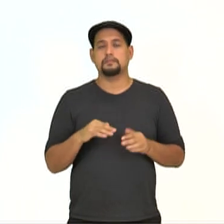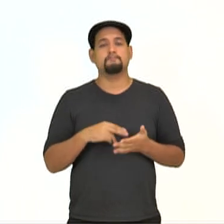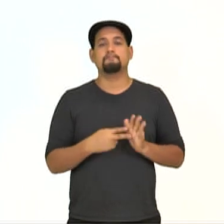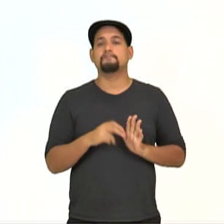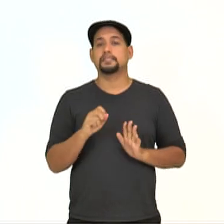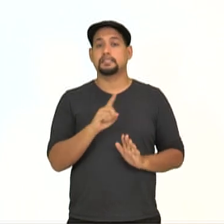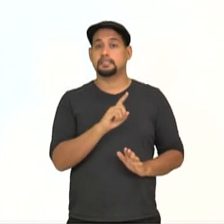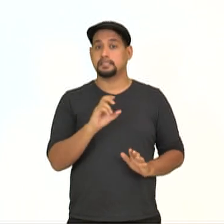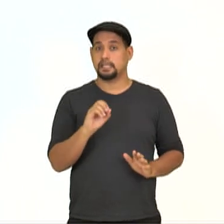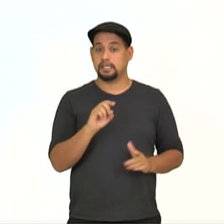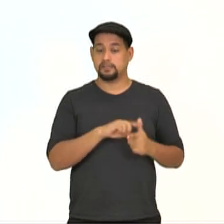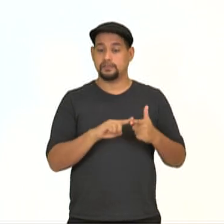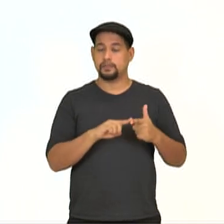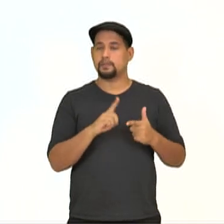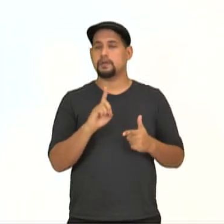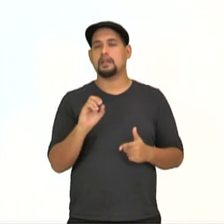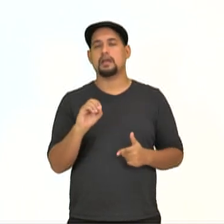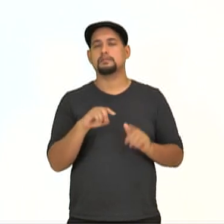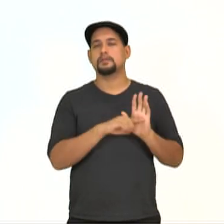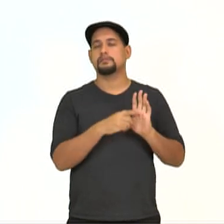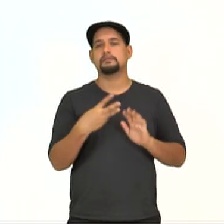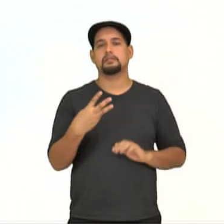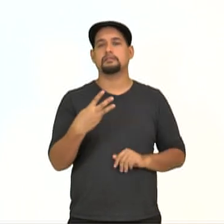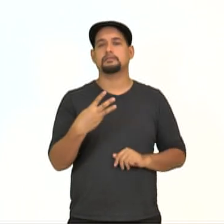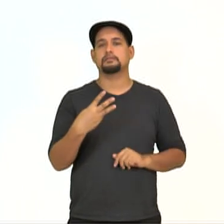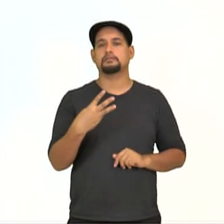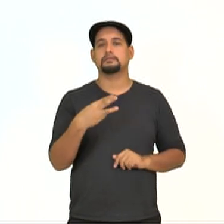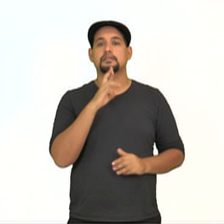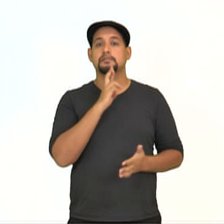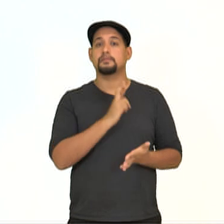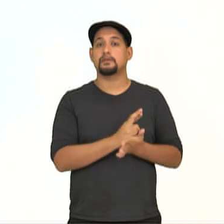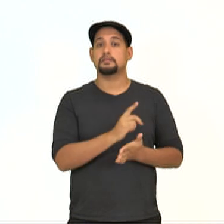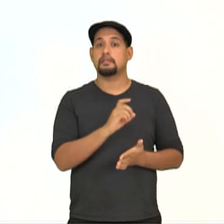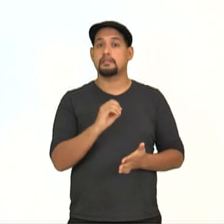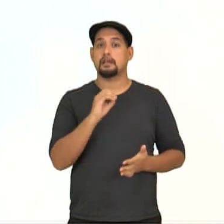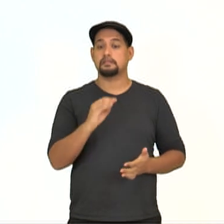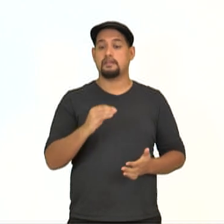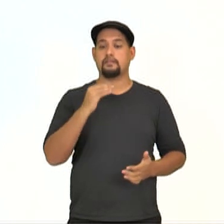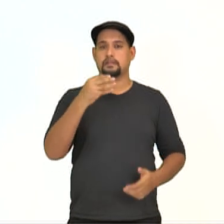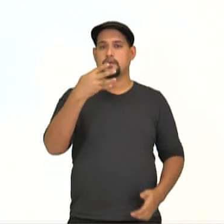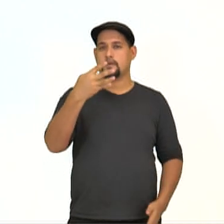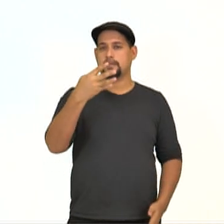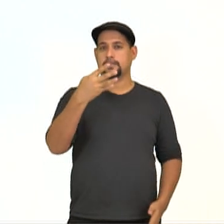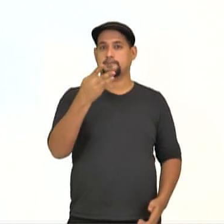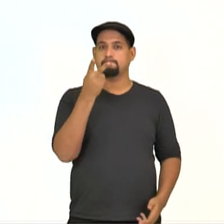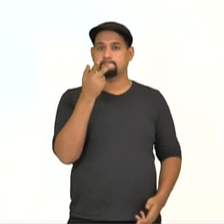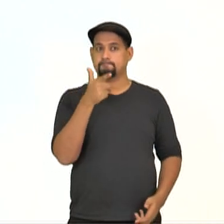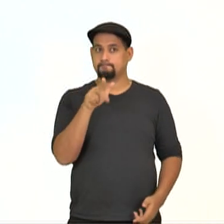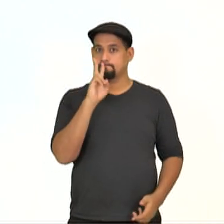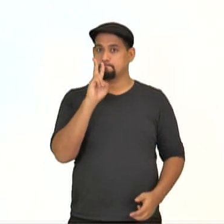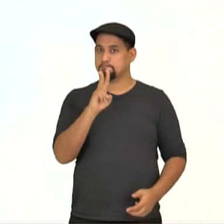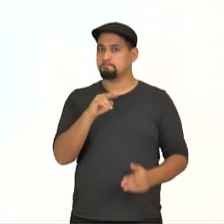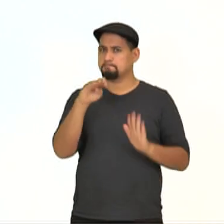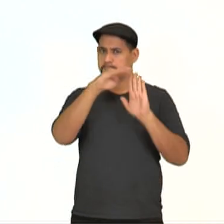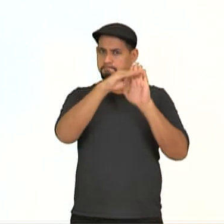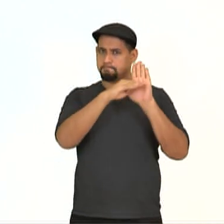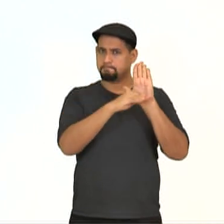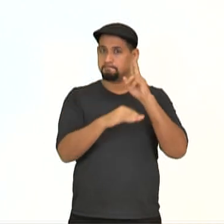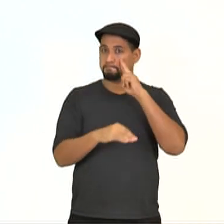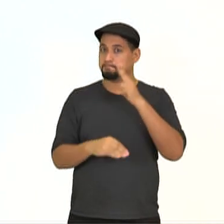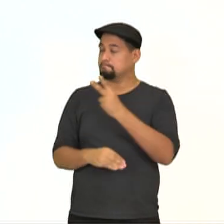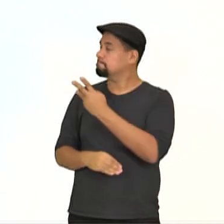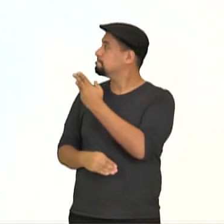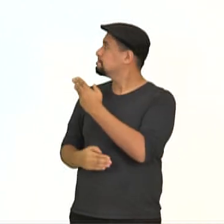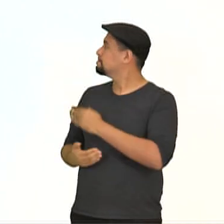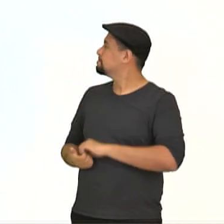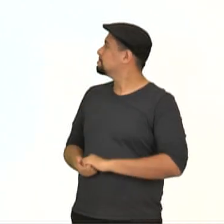ser 10 dividido por 10 elevado a menos 3, que vai dar 10 elevado a quarta, repete a base, diminui os expoentes, 0 menos menos